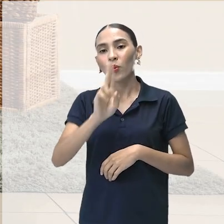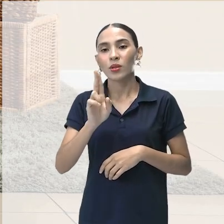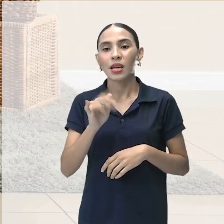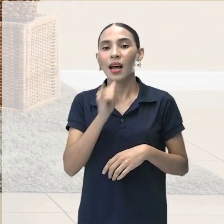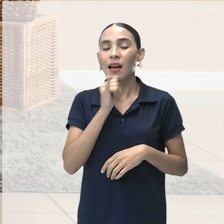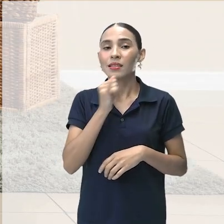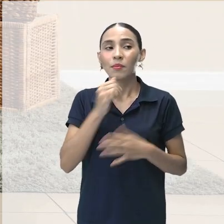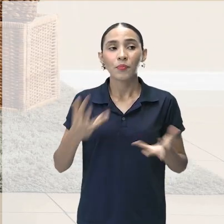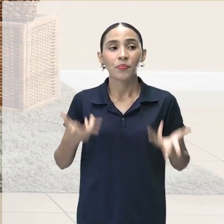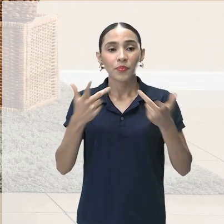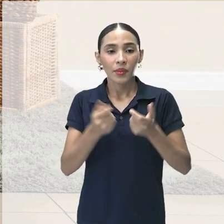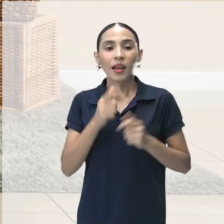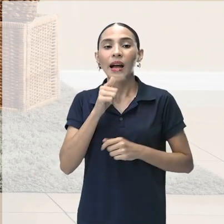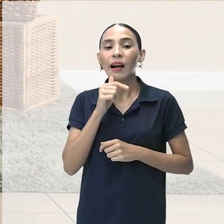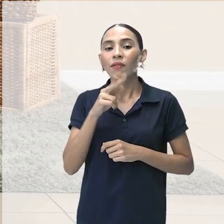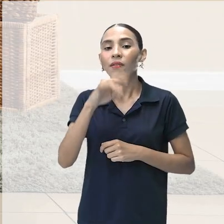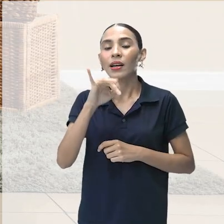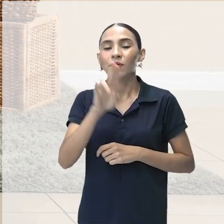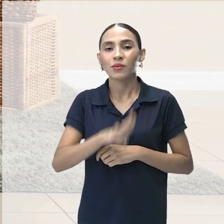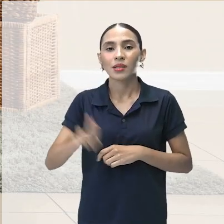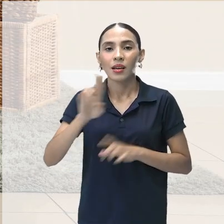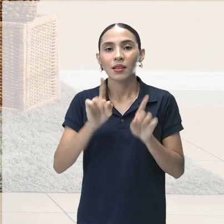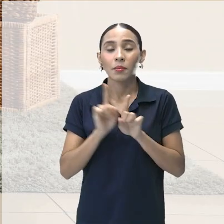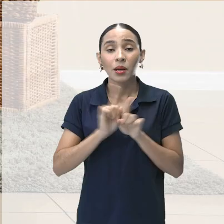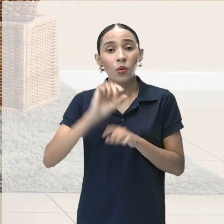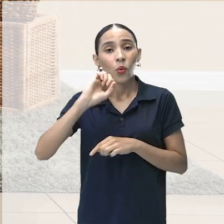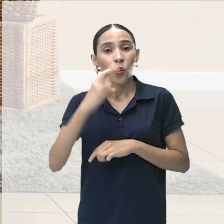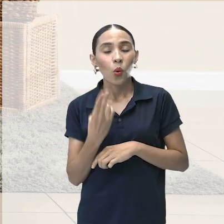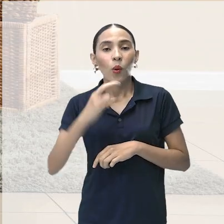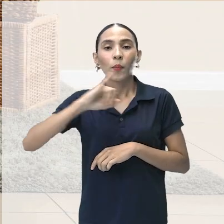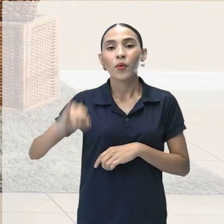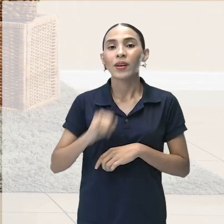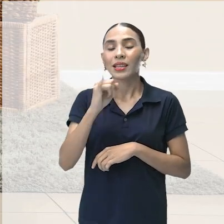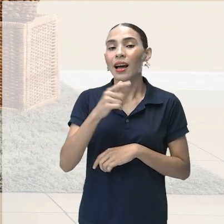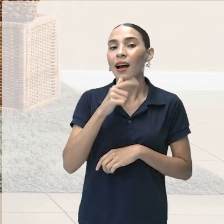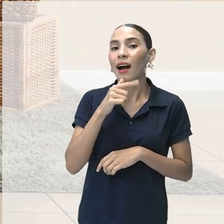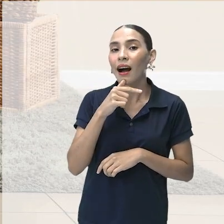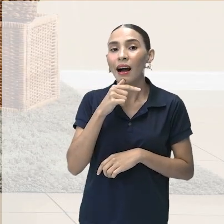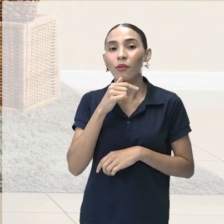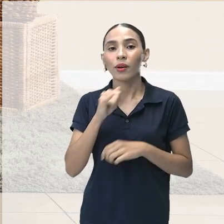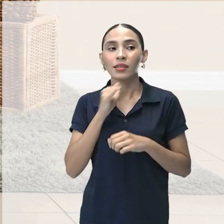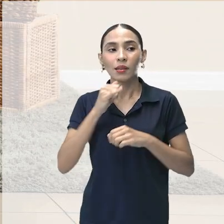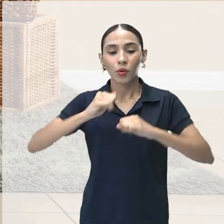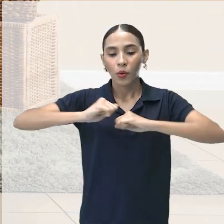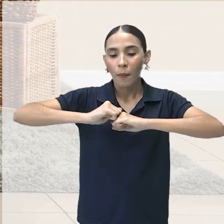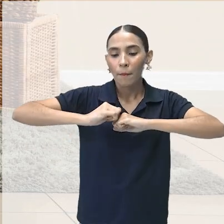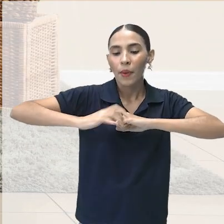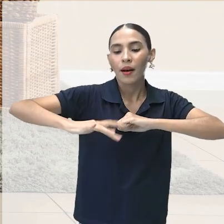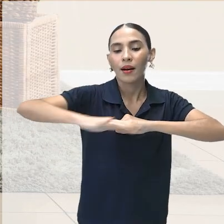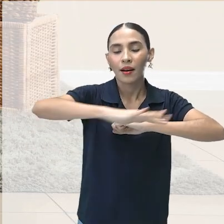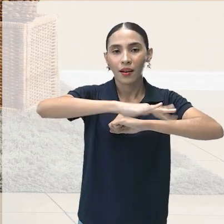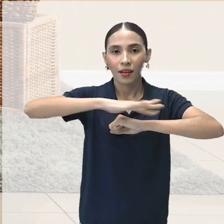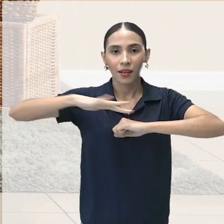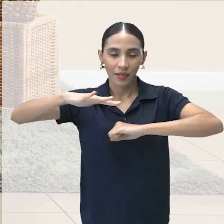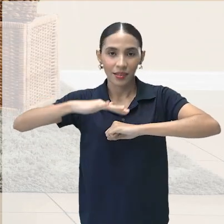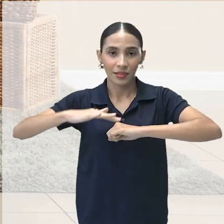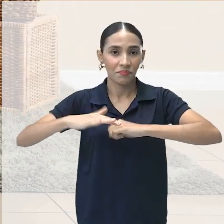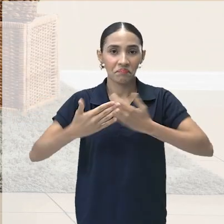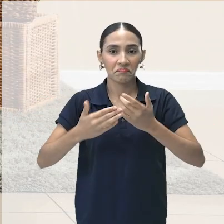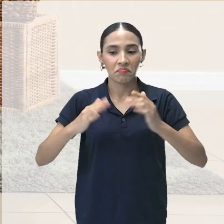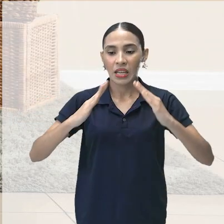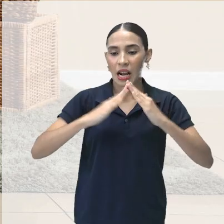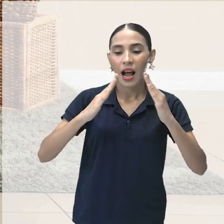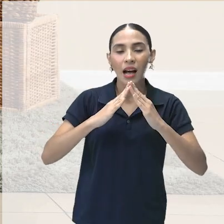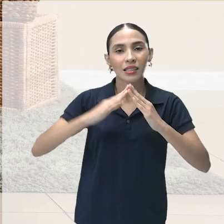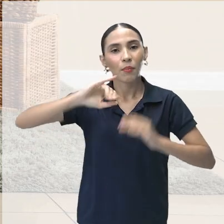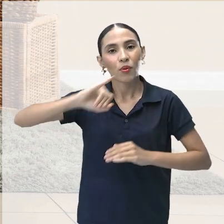forma eficiente essa água que vai ser usada, ou também reaproveitar a água para lavar o pátio, para lavar a área,